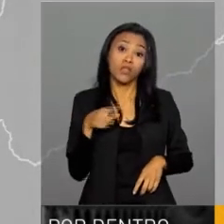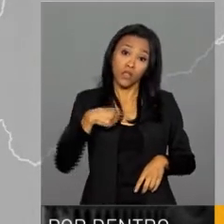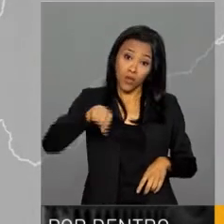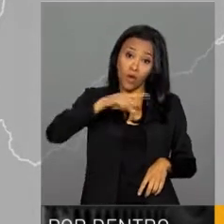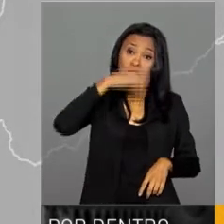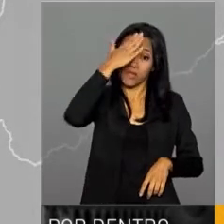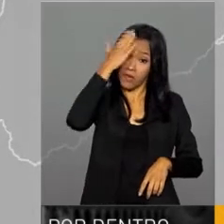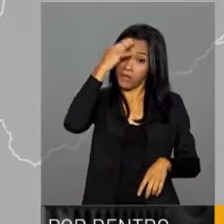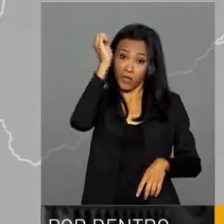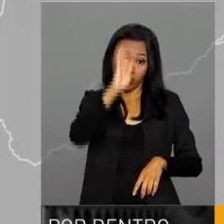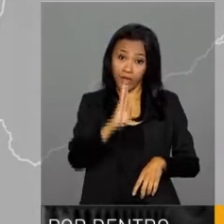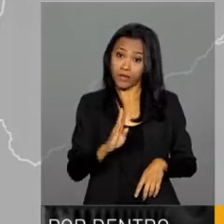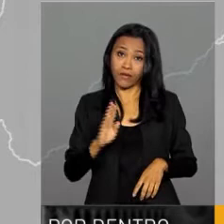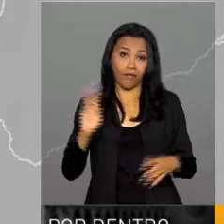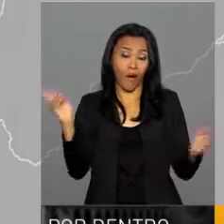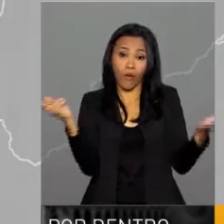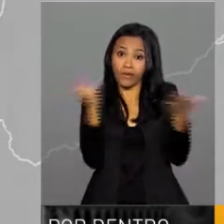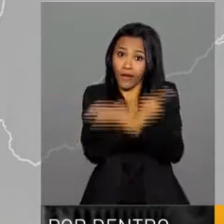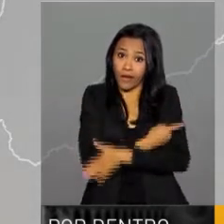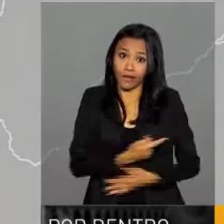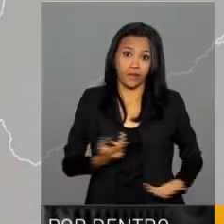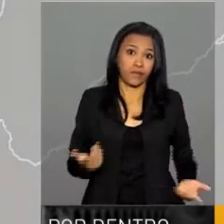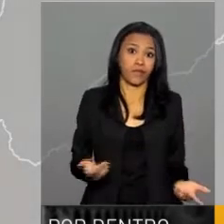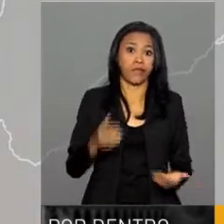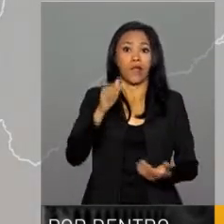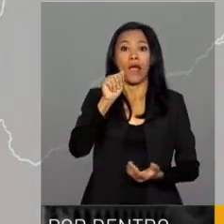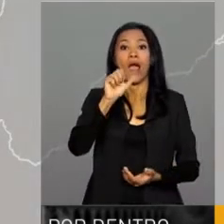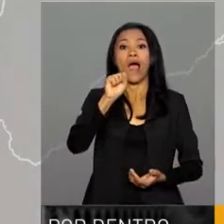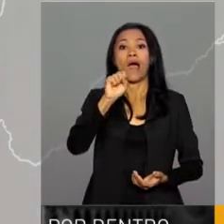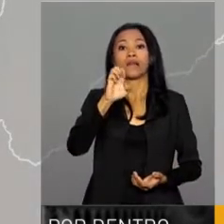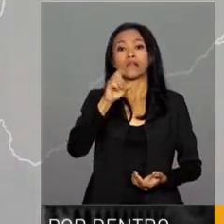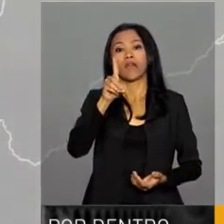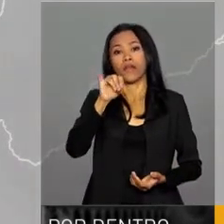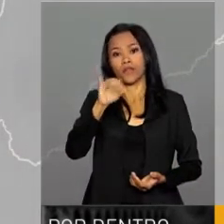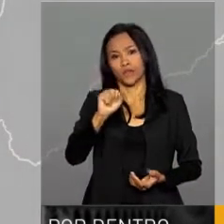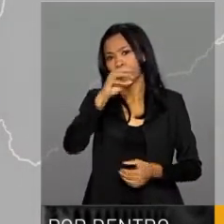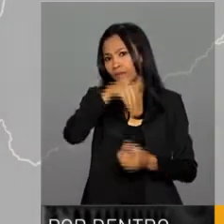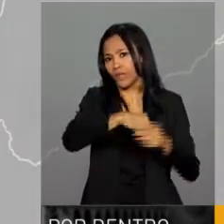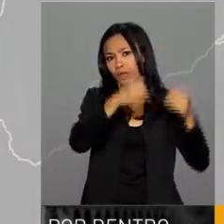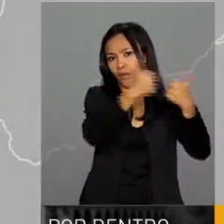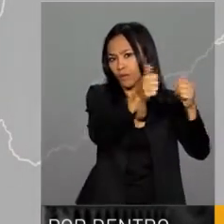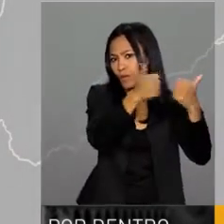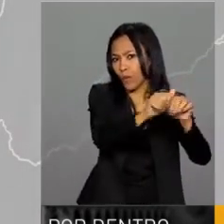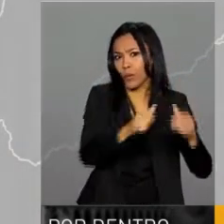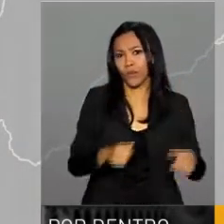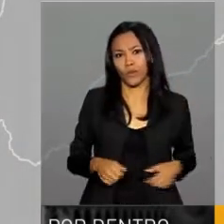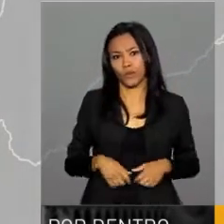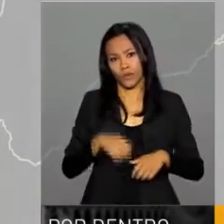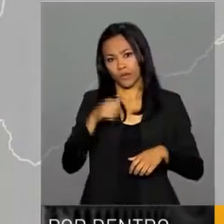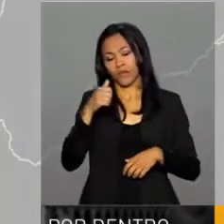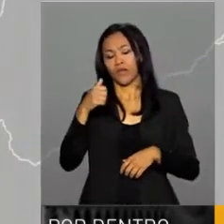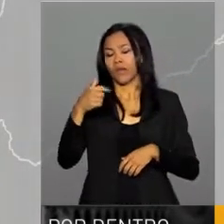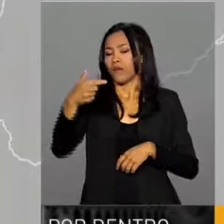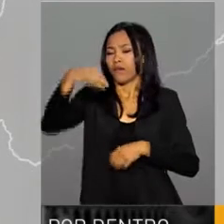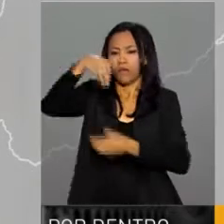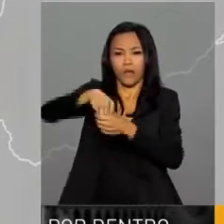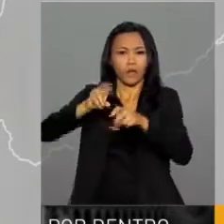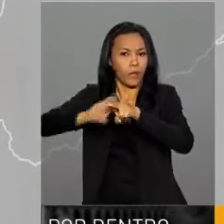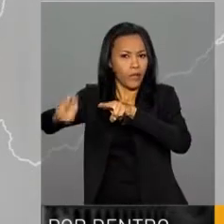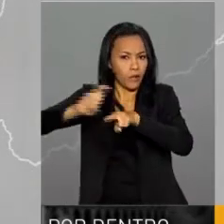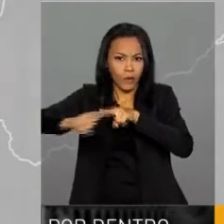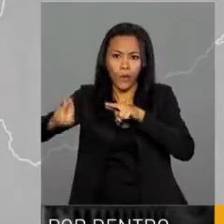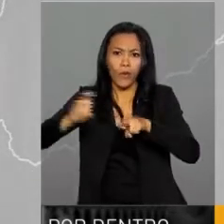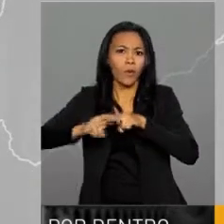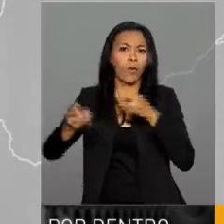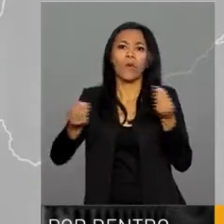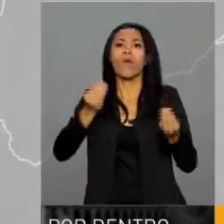recorrente principalmente campos coletivos o metrô enfim é um problema que atinge muitas mulheres como é que a